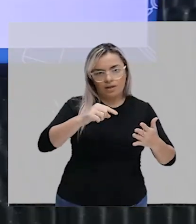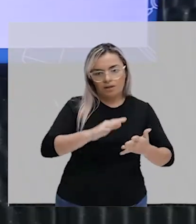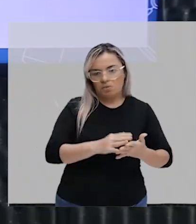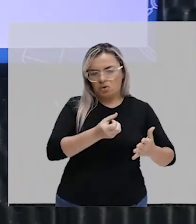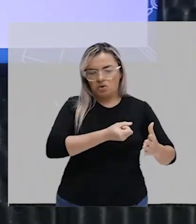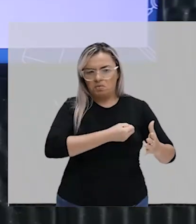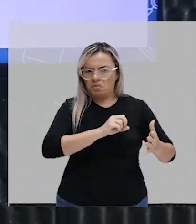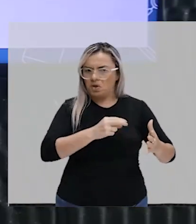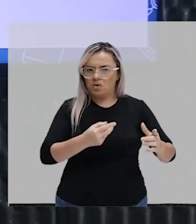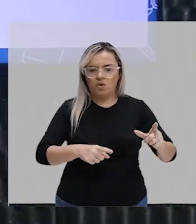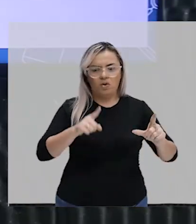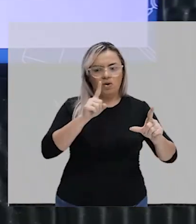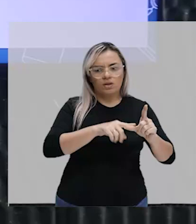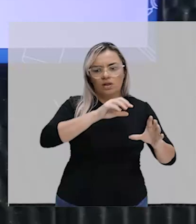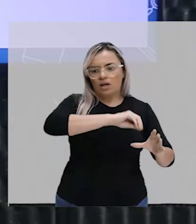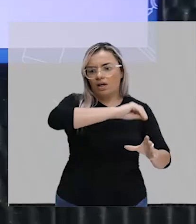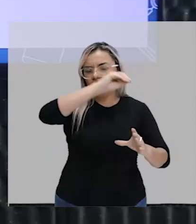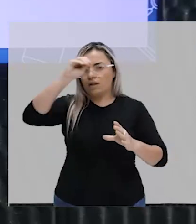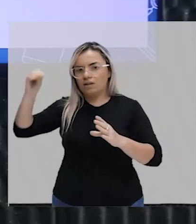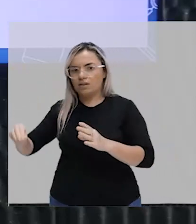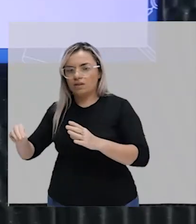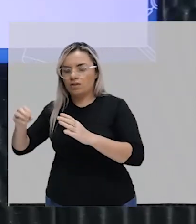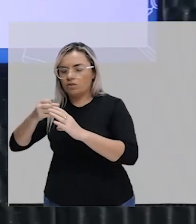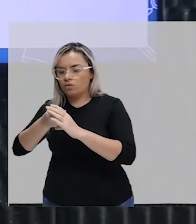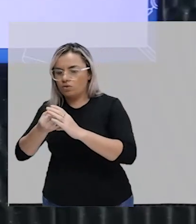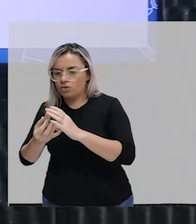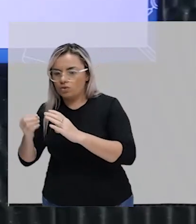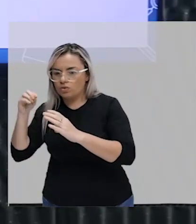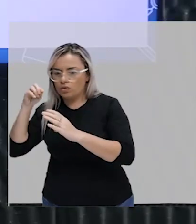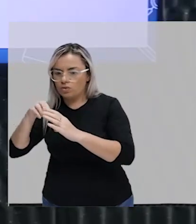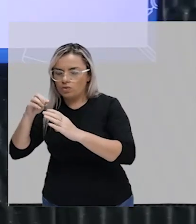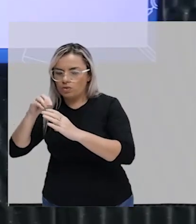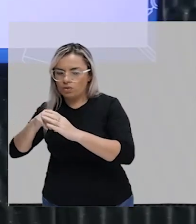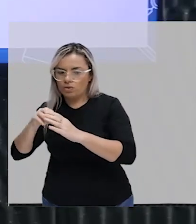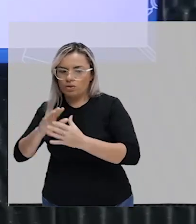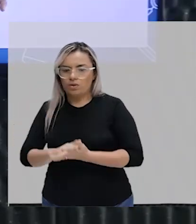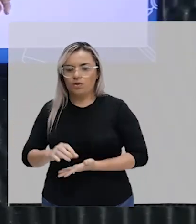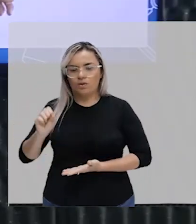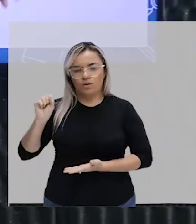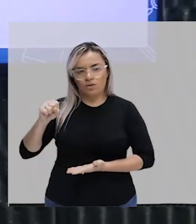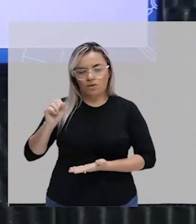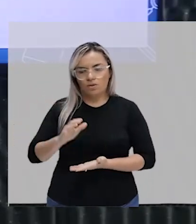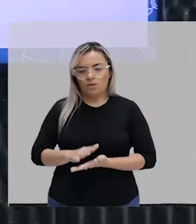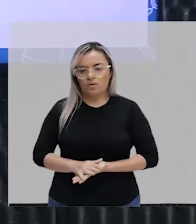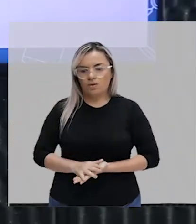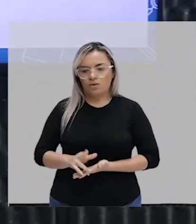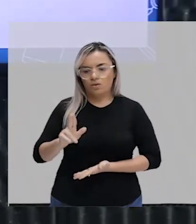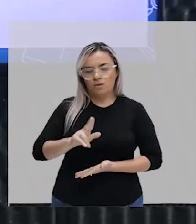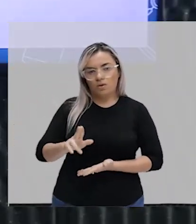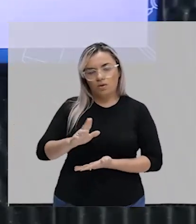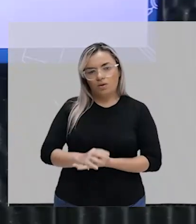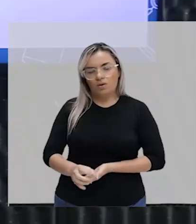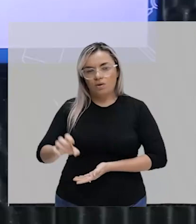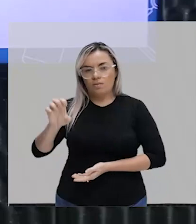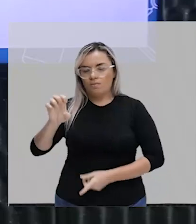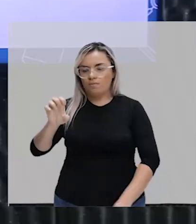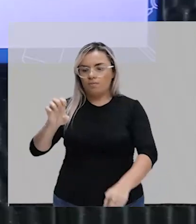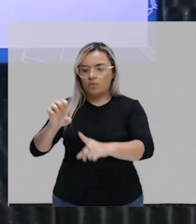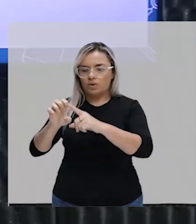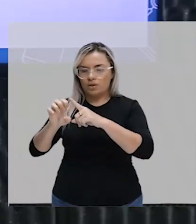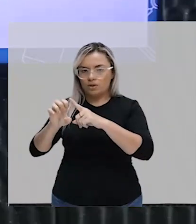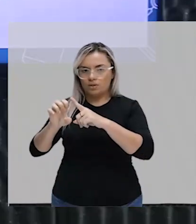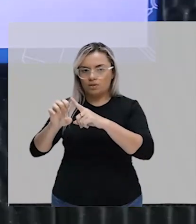está no conjunto, nós afirmamos, né, a respeito deles que ele pertence ou que ele